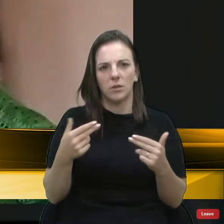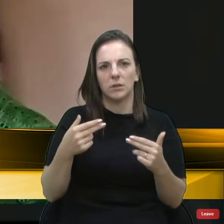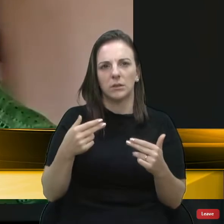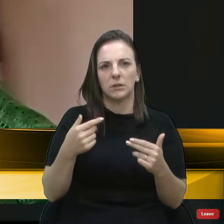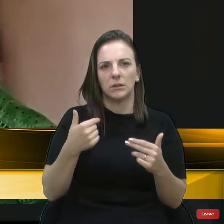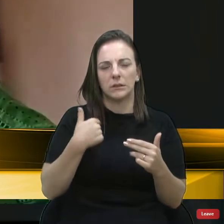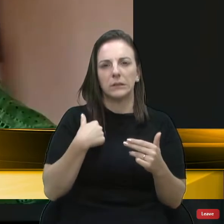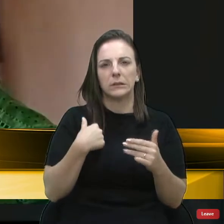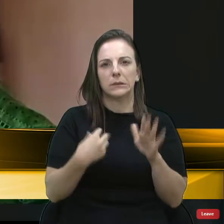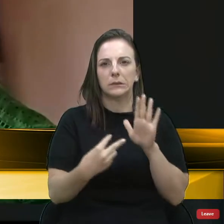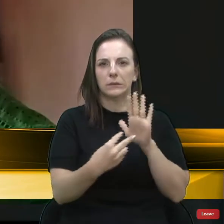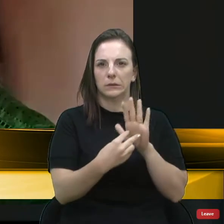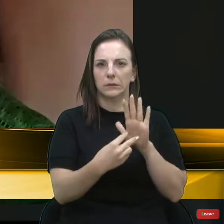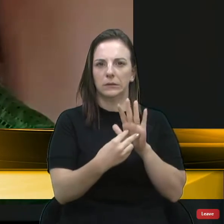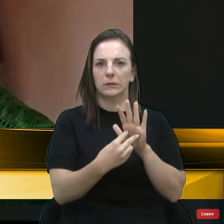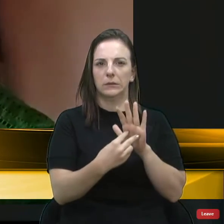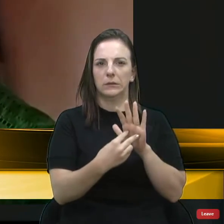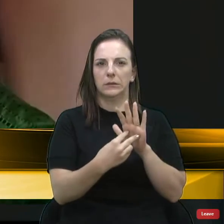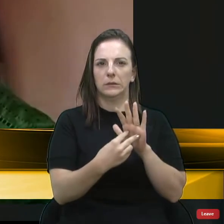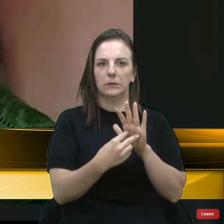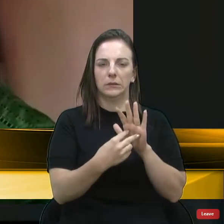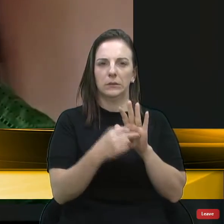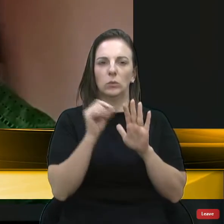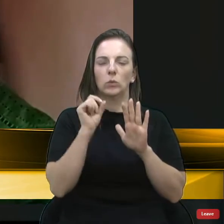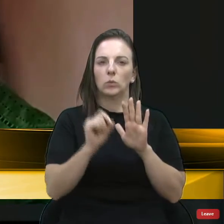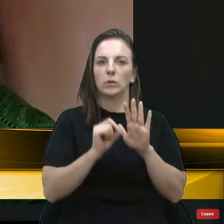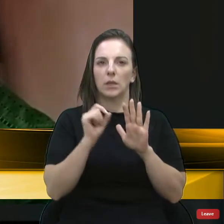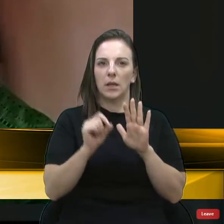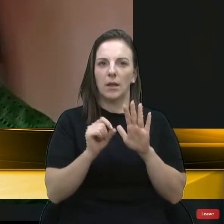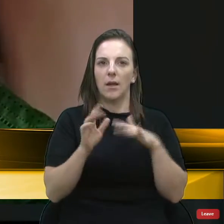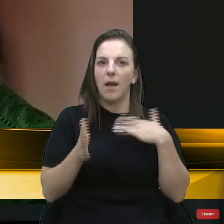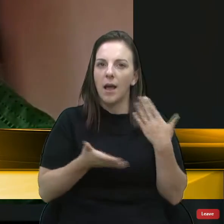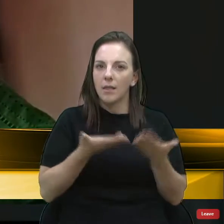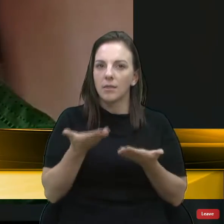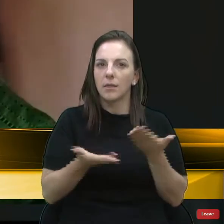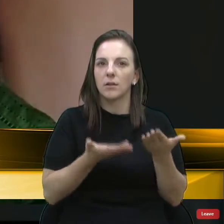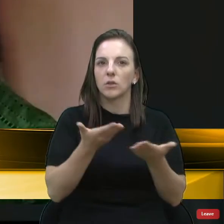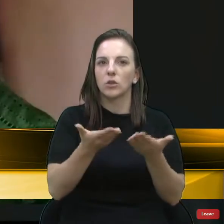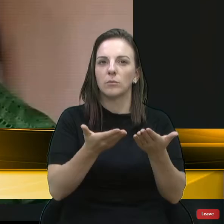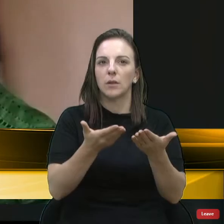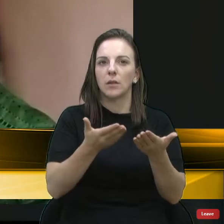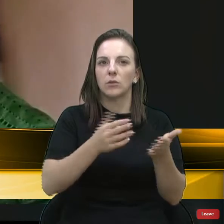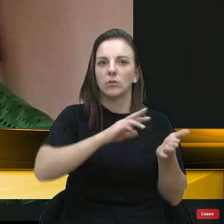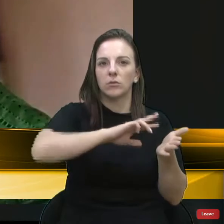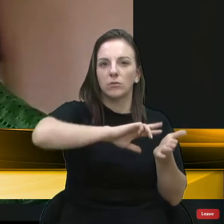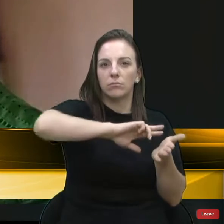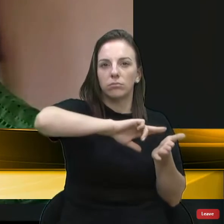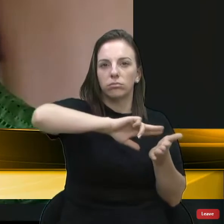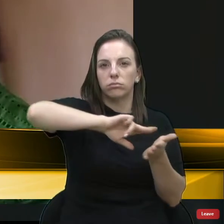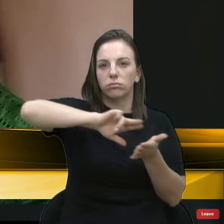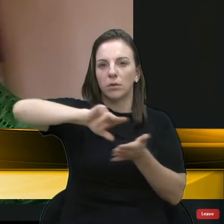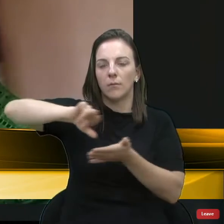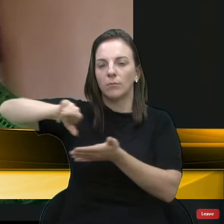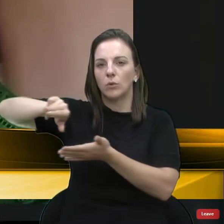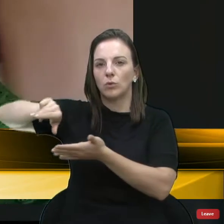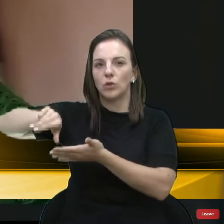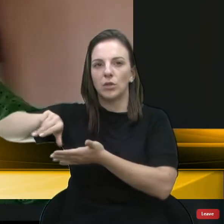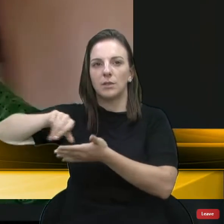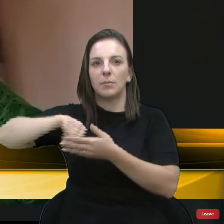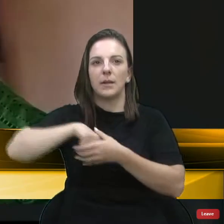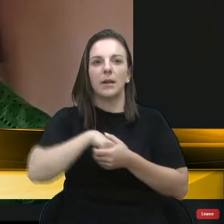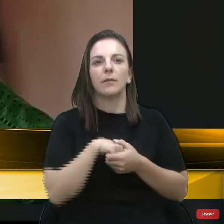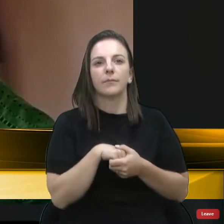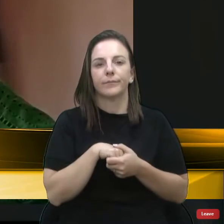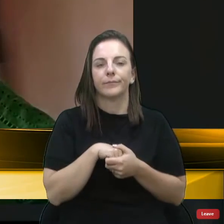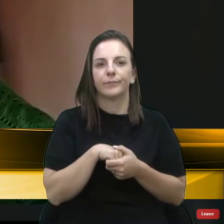bastante a atenção era justamente o atendimento multidisciplinar, as pessoas com autismo,